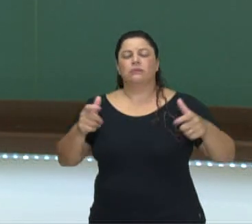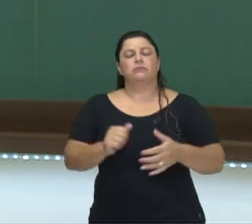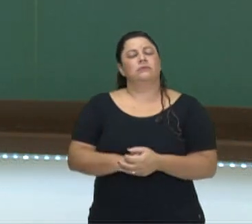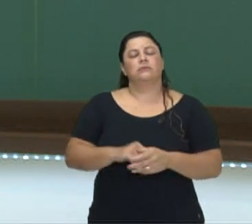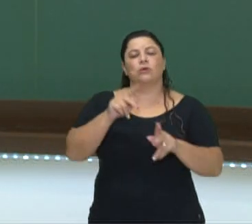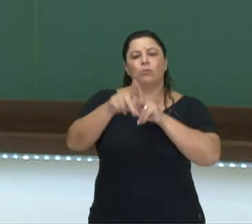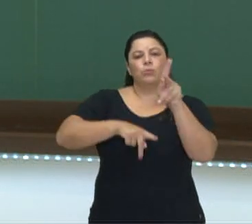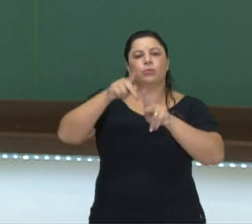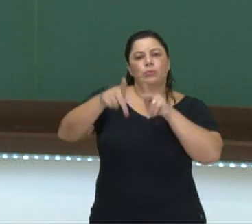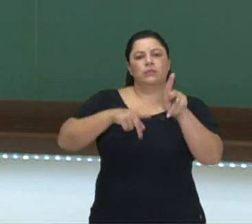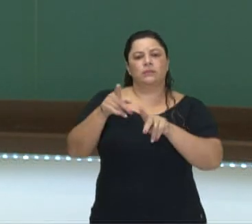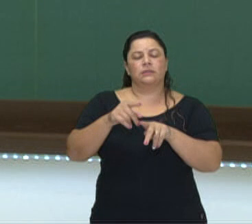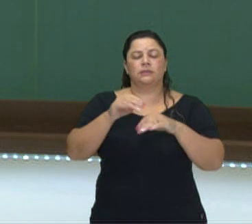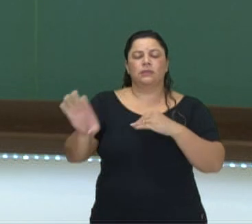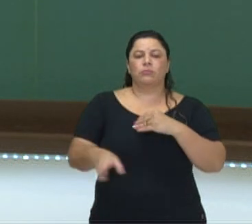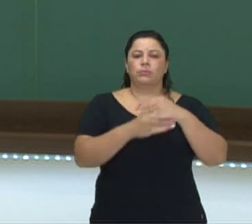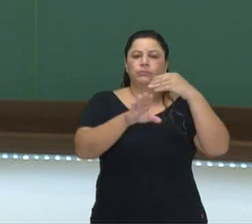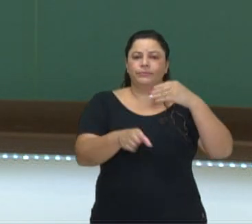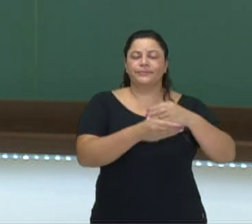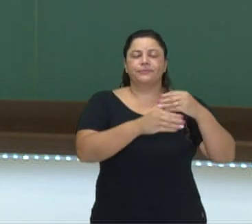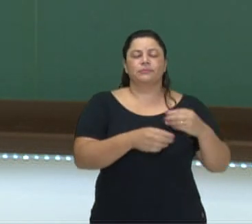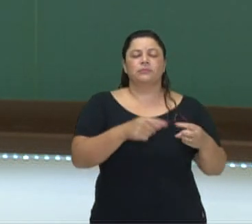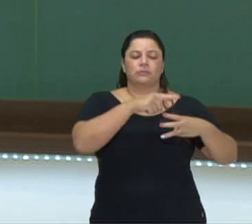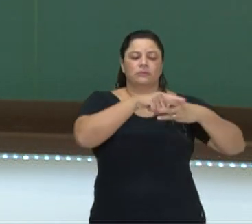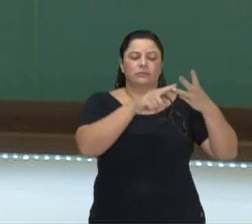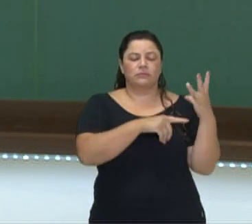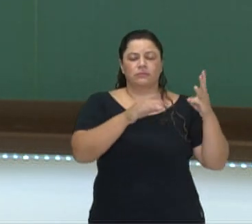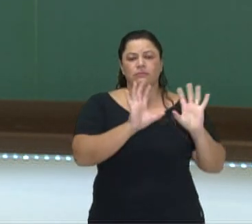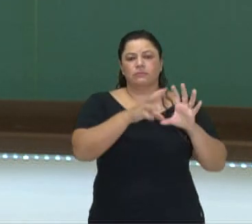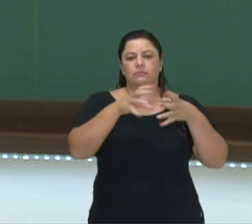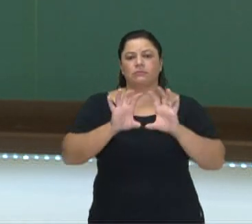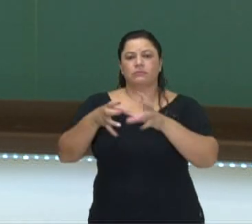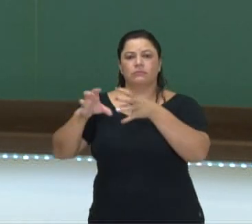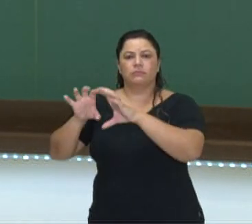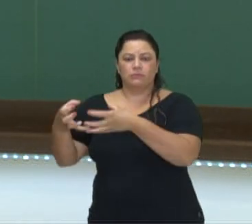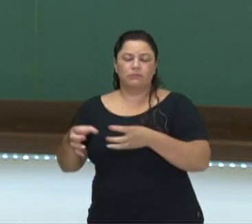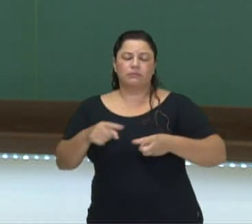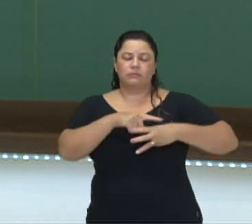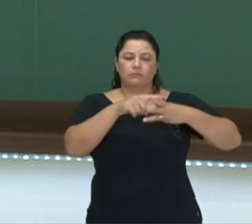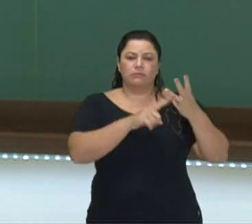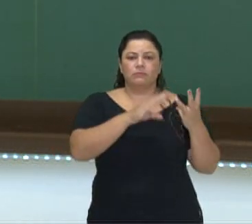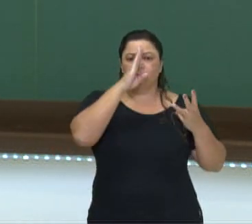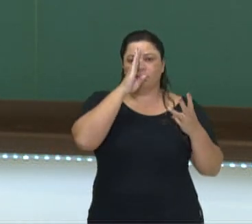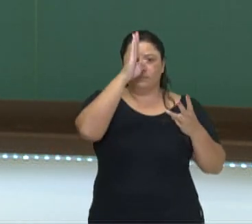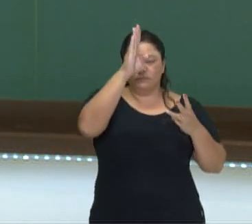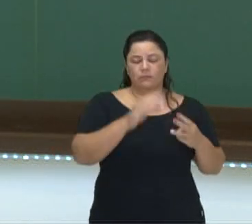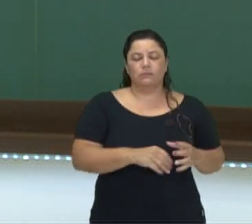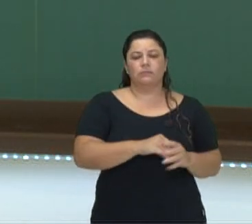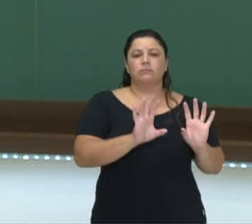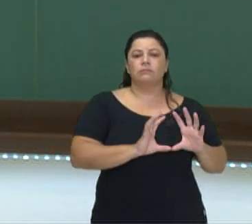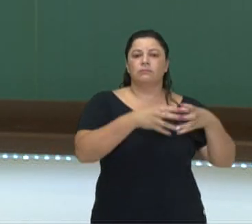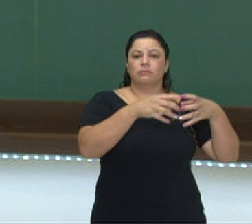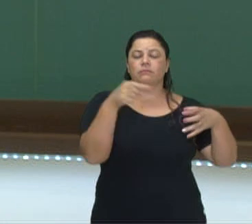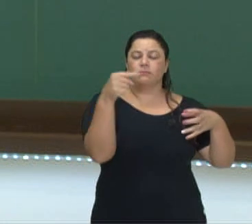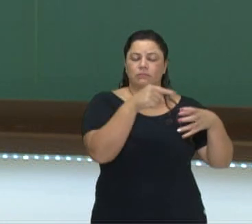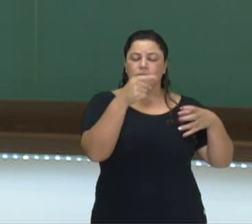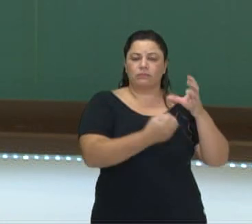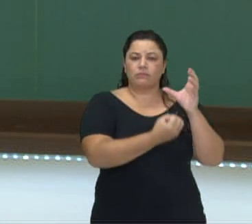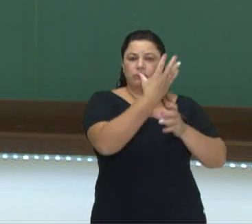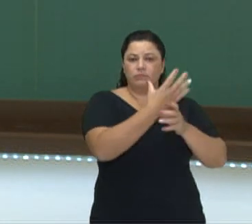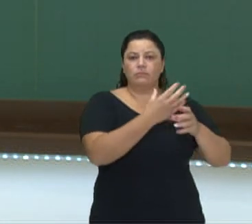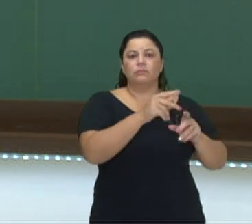Sua população é composta por 3 grupos principais. A gente chama esses grupos de formadores da